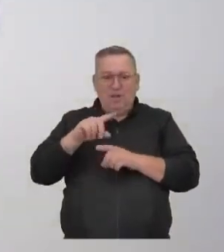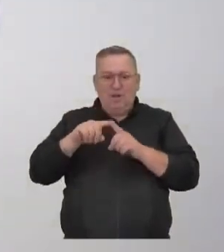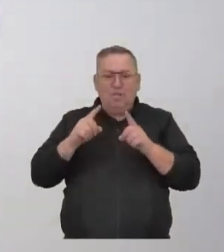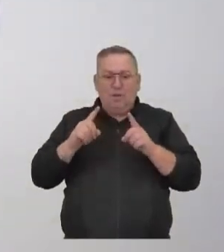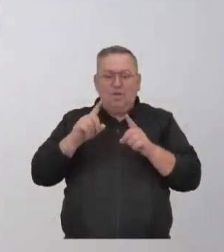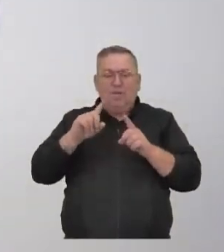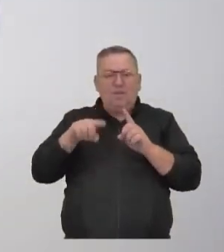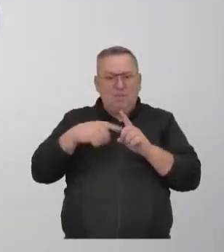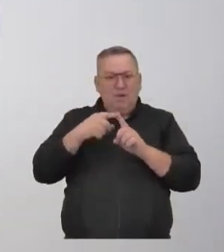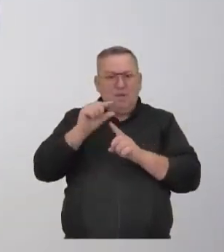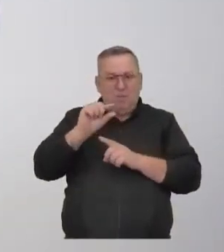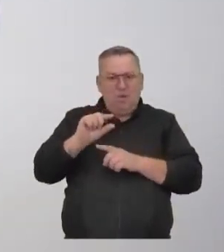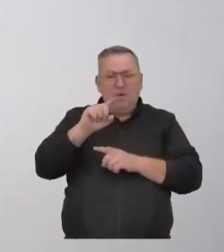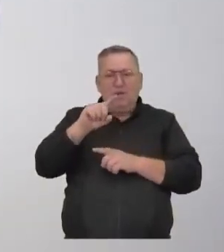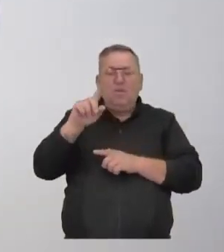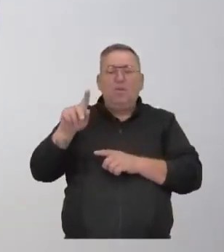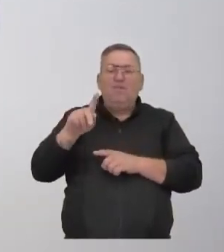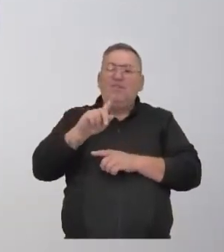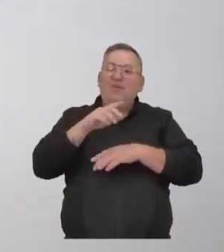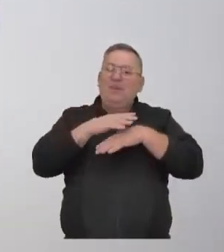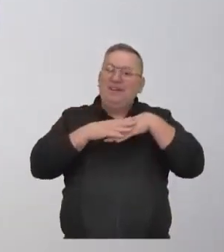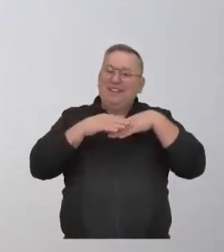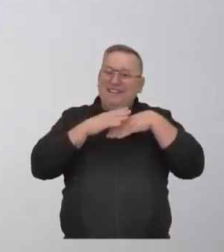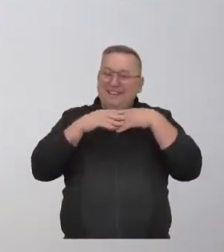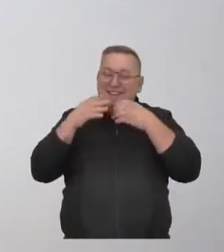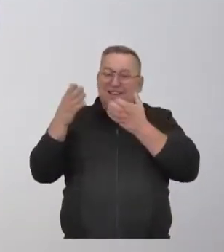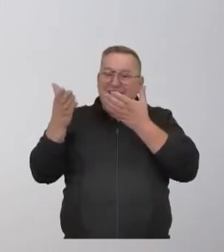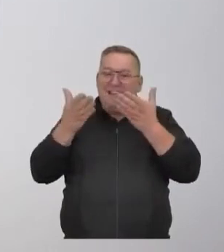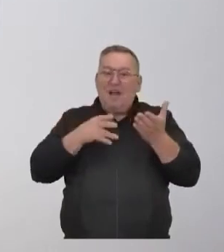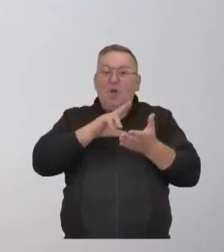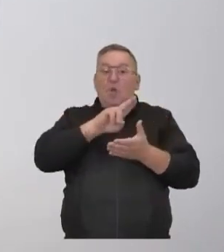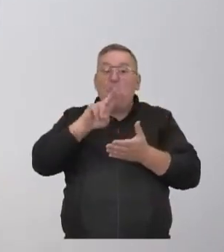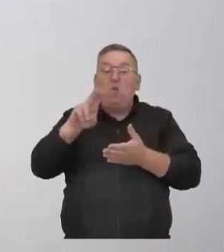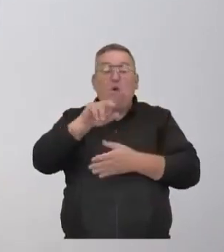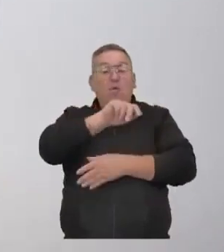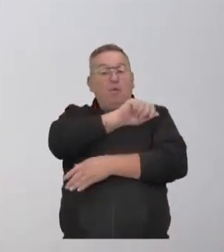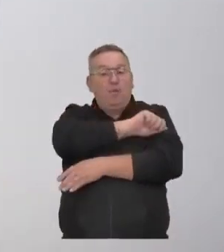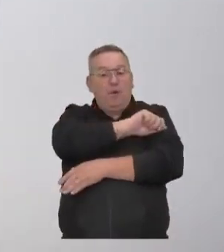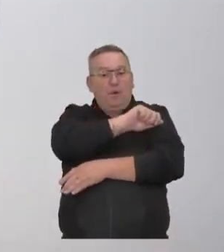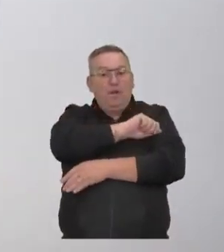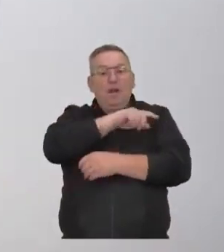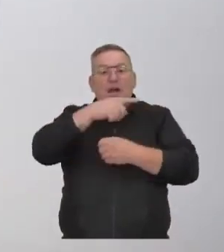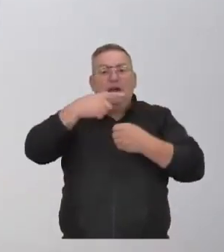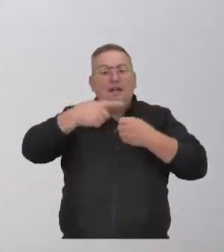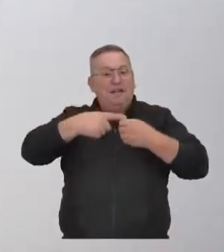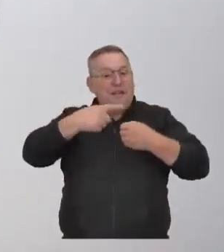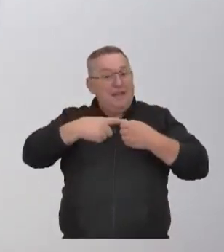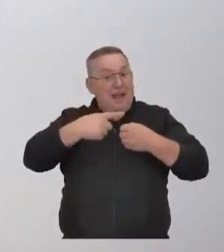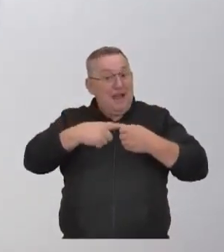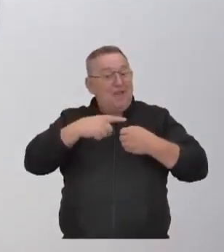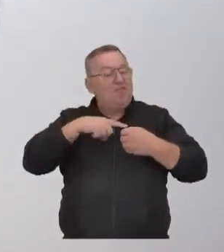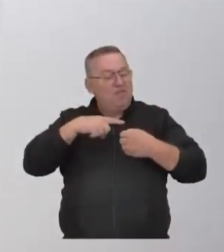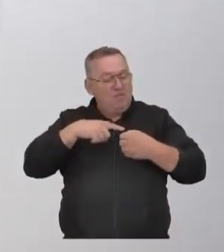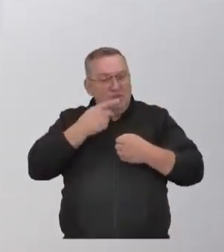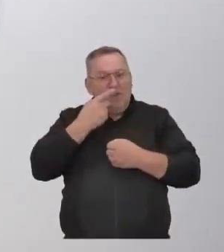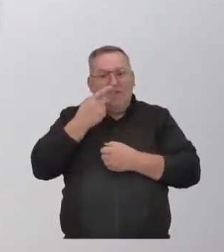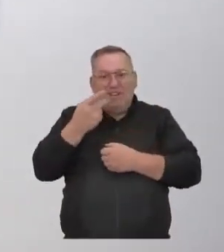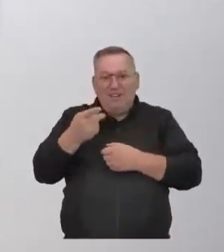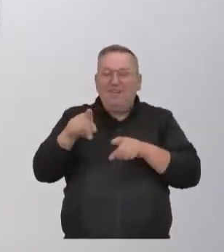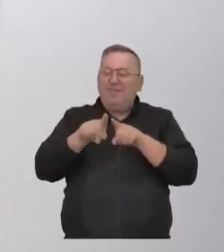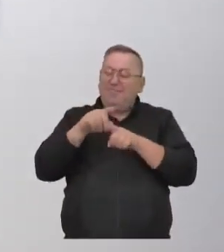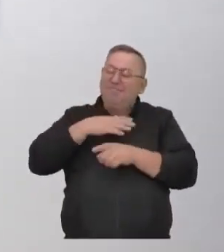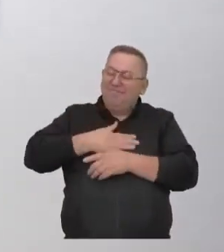deixar um pouquinho mais. Professores queridos, tragam aí o nome do aluno, tragam a cidade de vocês, é uma satisfação